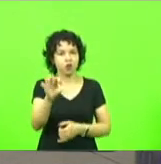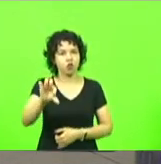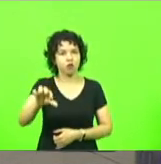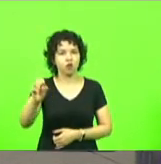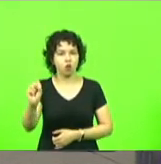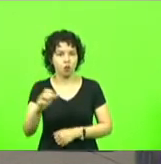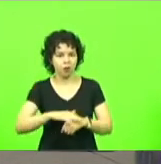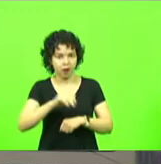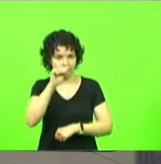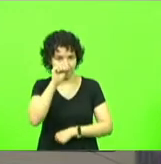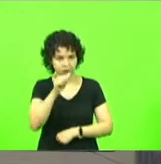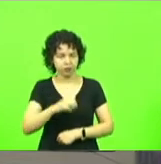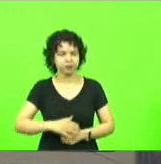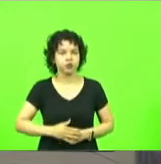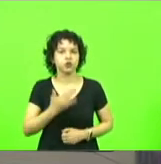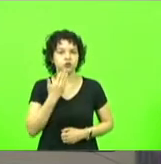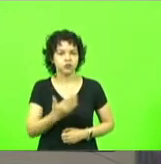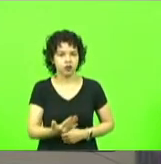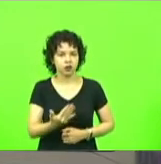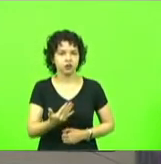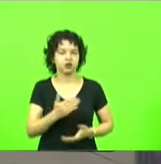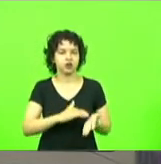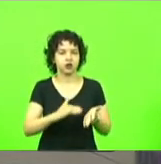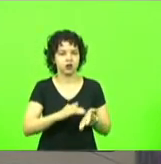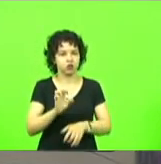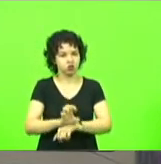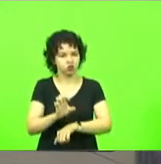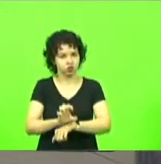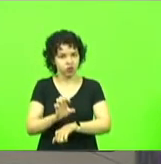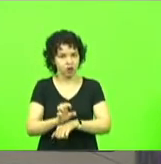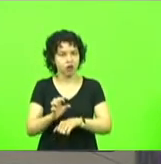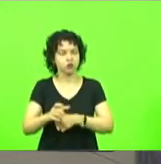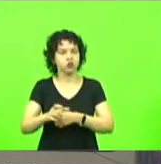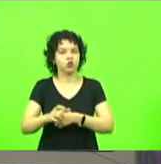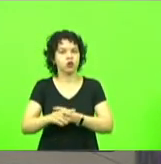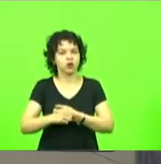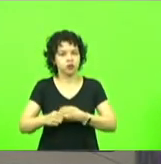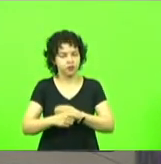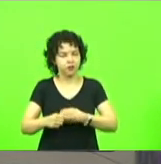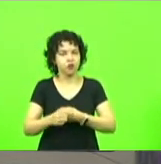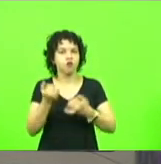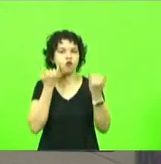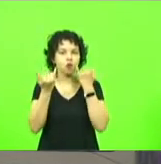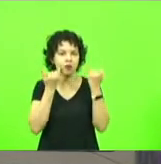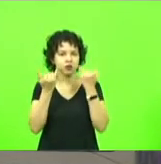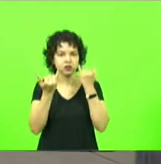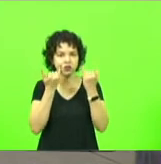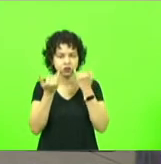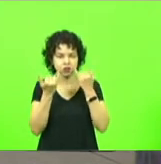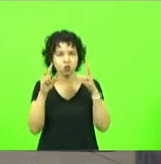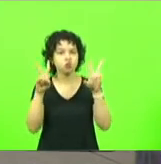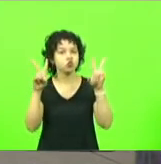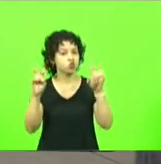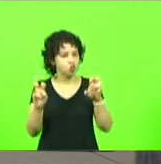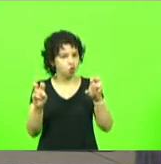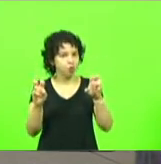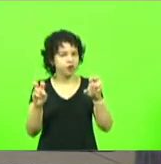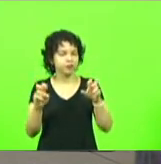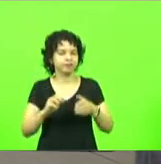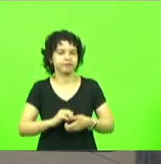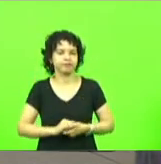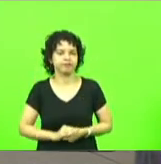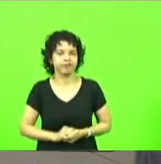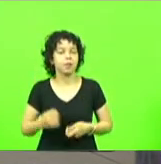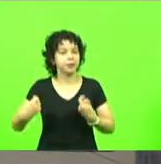deputado João Amin solicitando ao secretário do estado da casa civil informações acerca da necessidade de